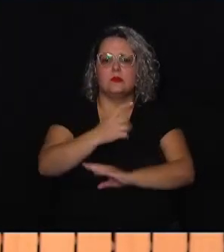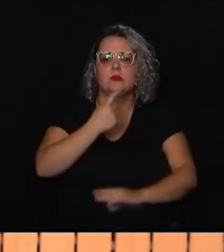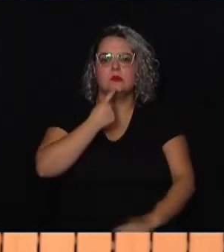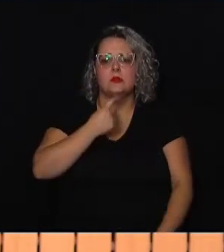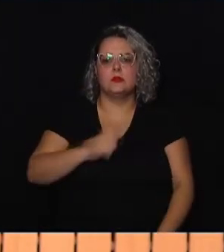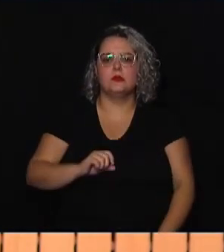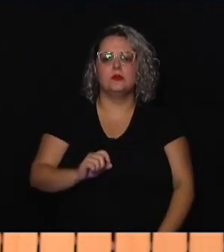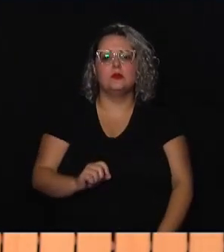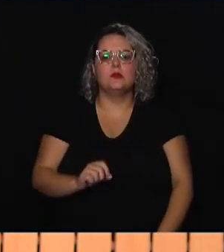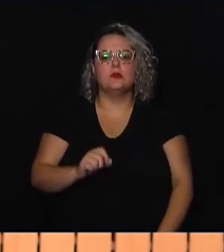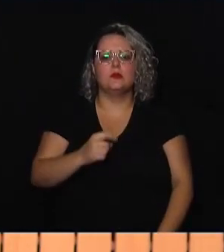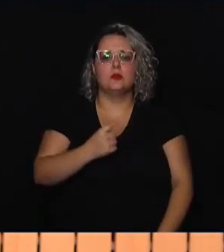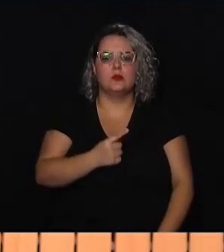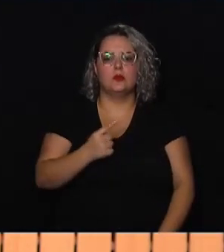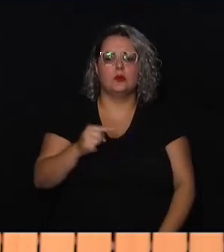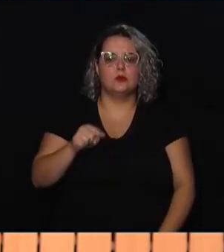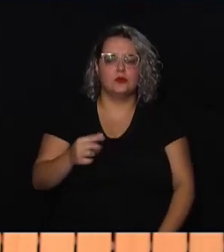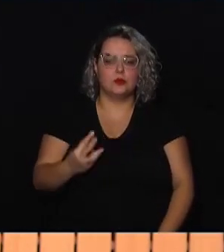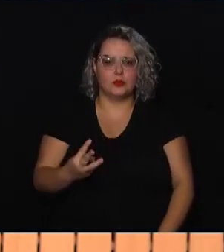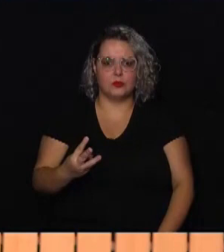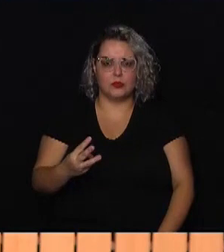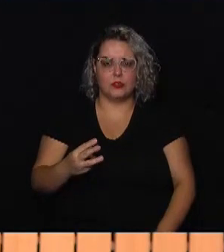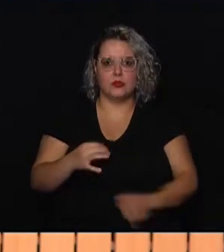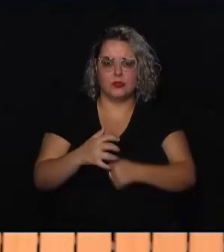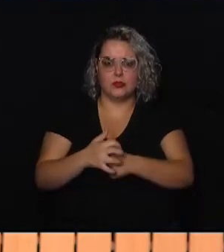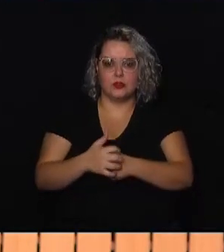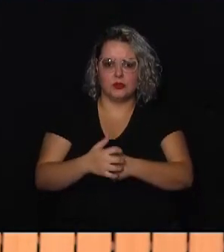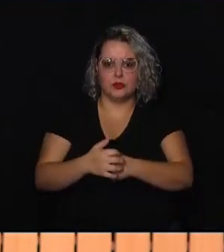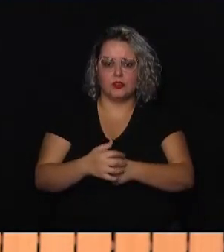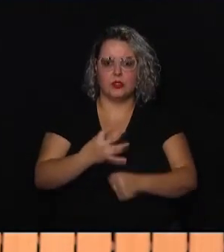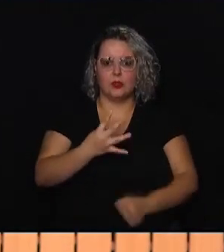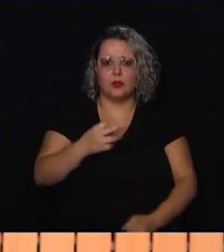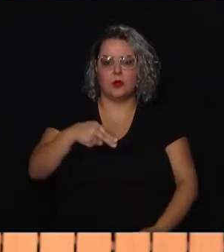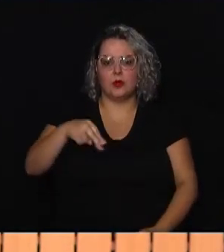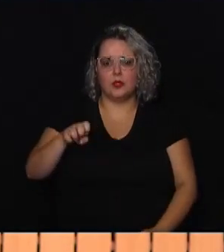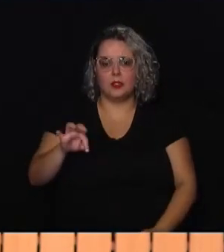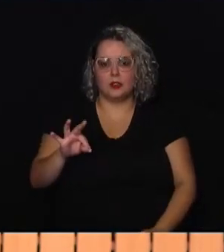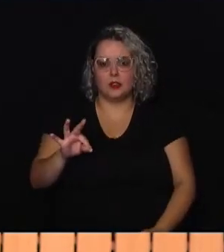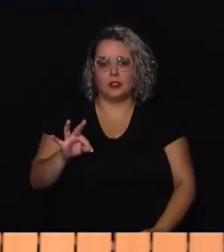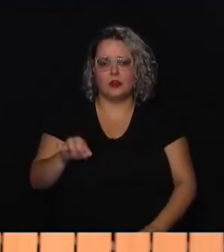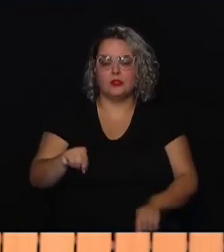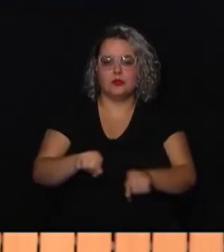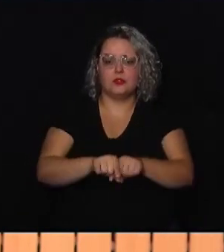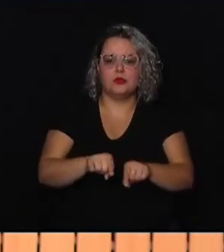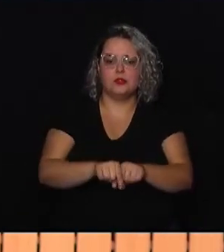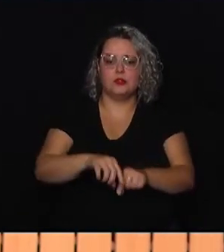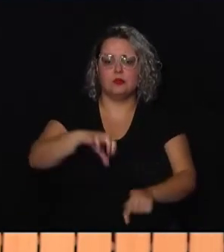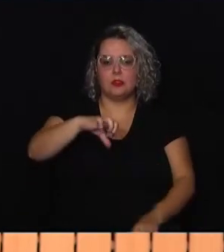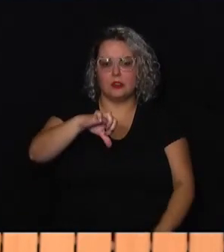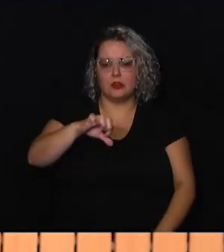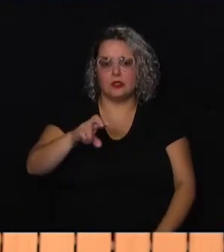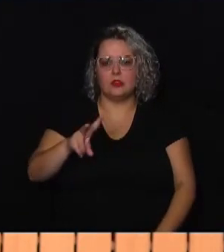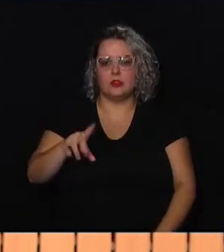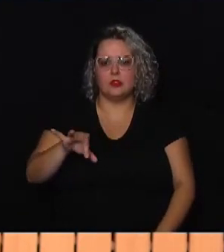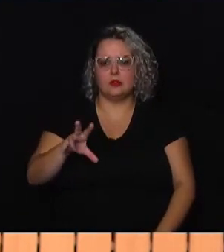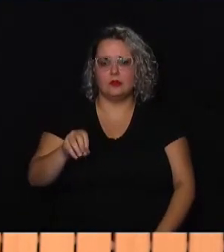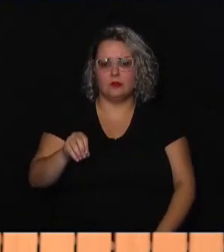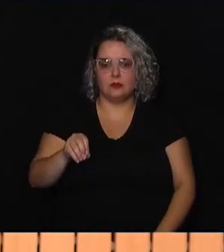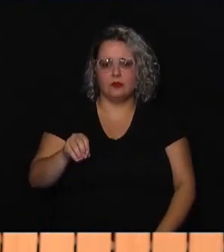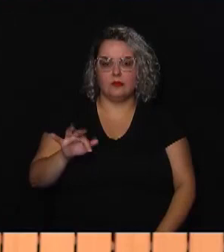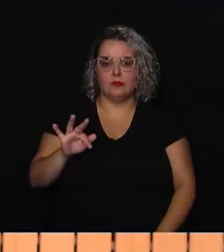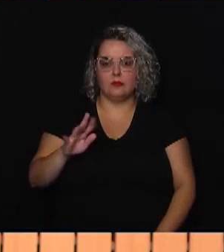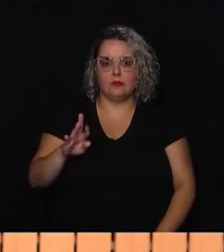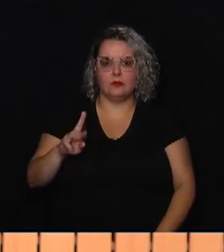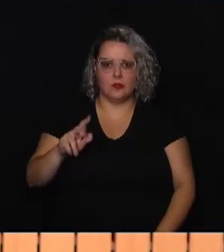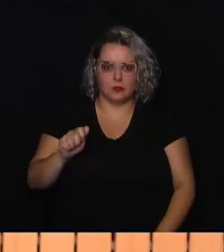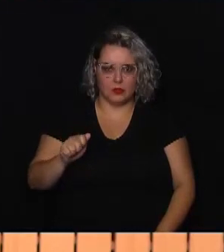sinal digital 11.3, no canal 4 da NET e do canal 9 da Vivo